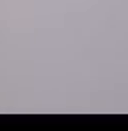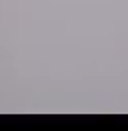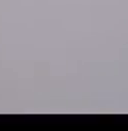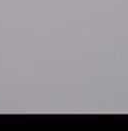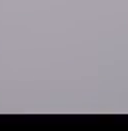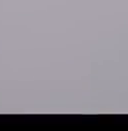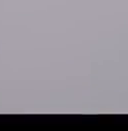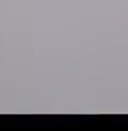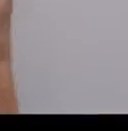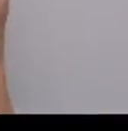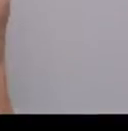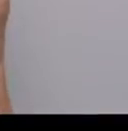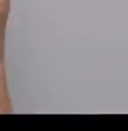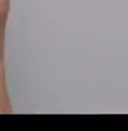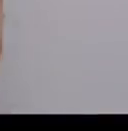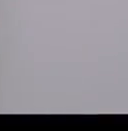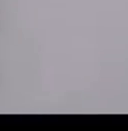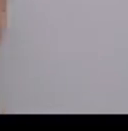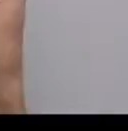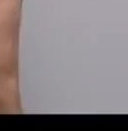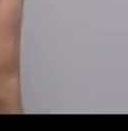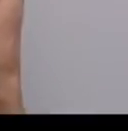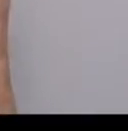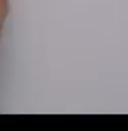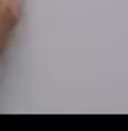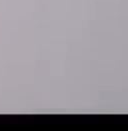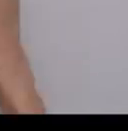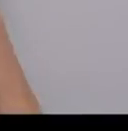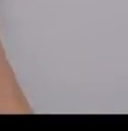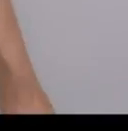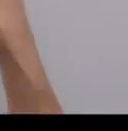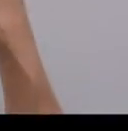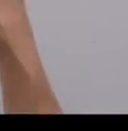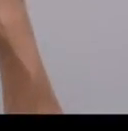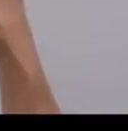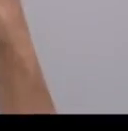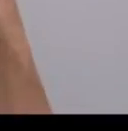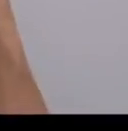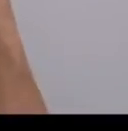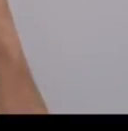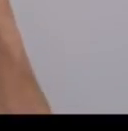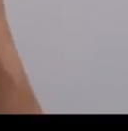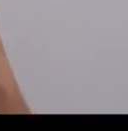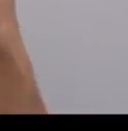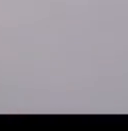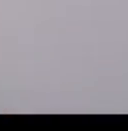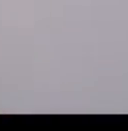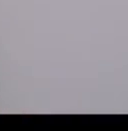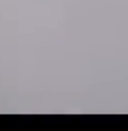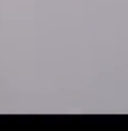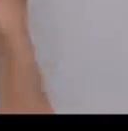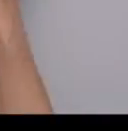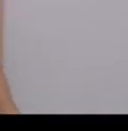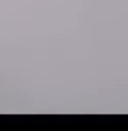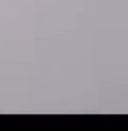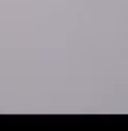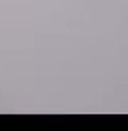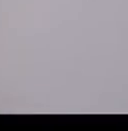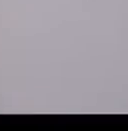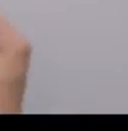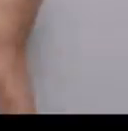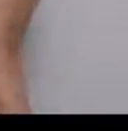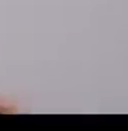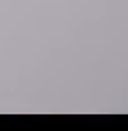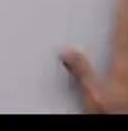A democracia garante a igualdade de todos. Num país democrático, o voto de cada cidadão tem o mesmo poder. E você sabe